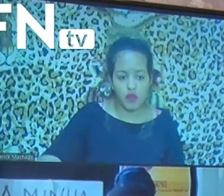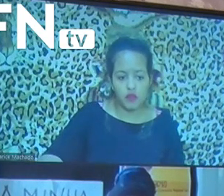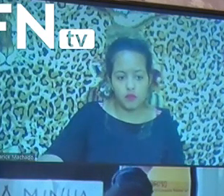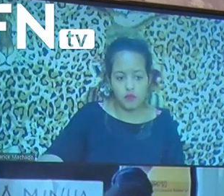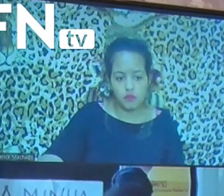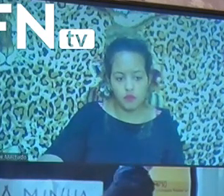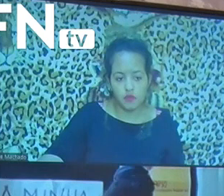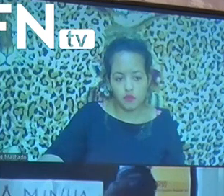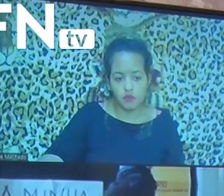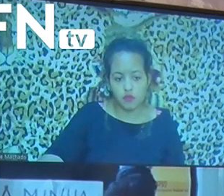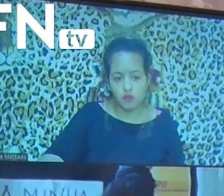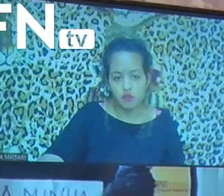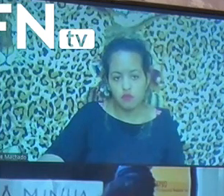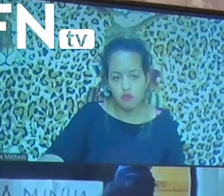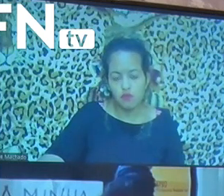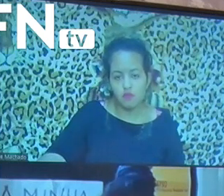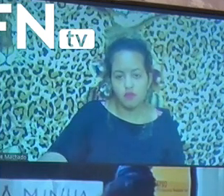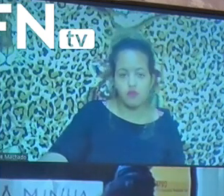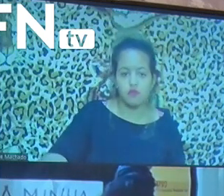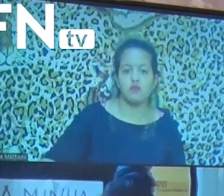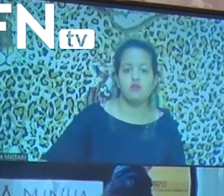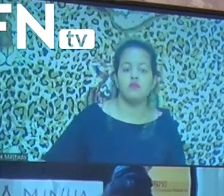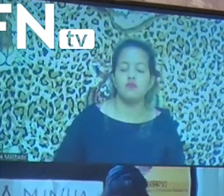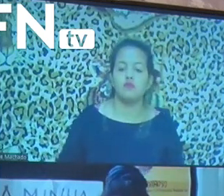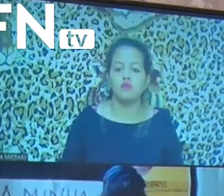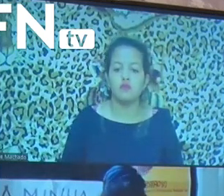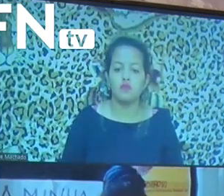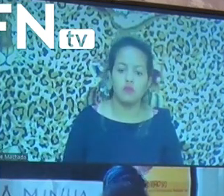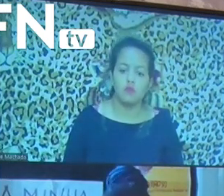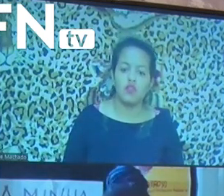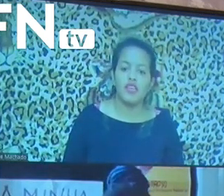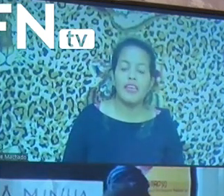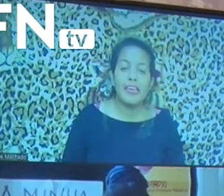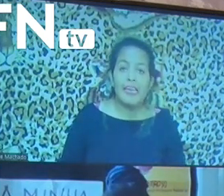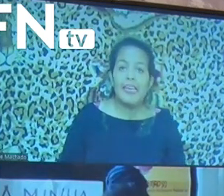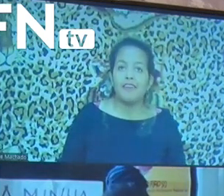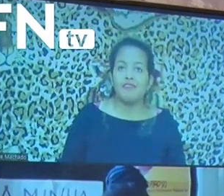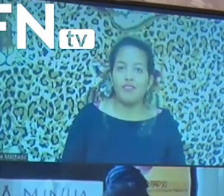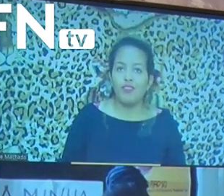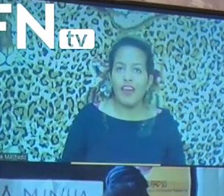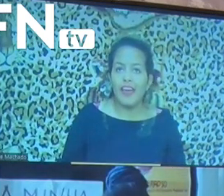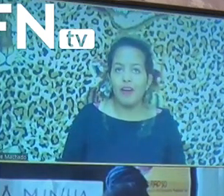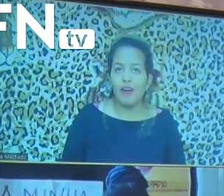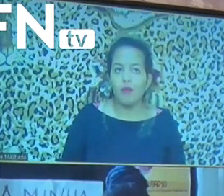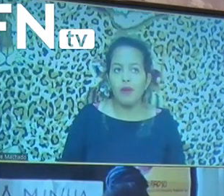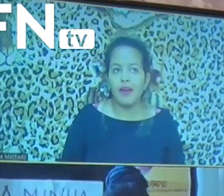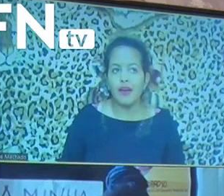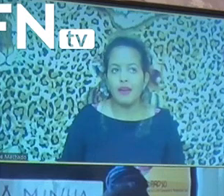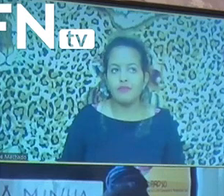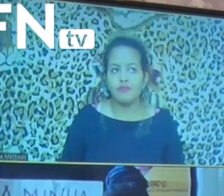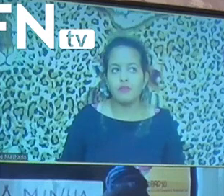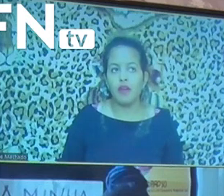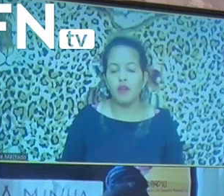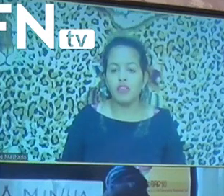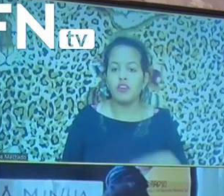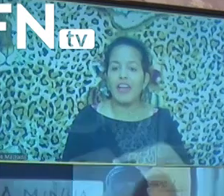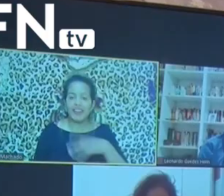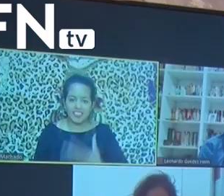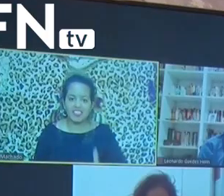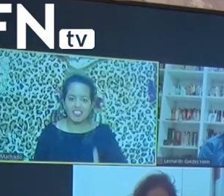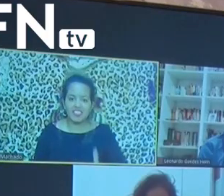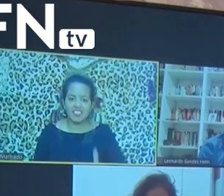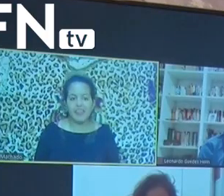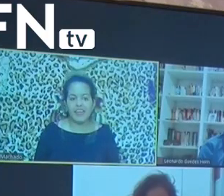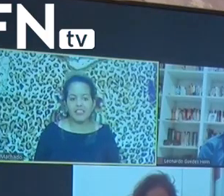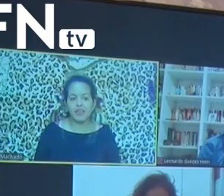é que é ter atingido uma pós-graduação, inclusive? É um retorno, é